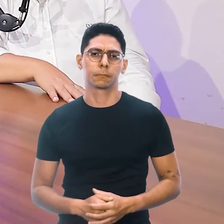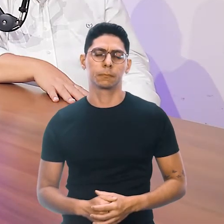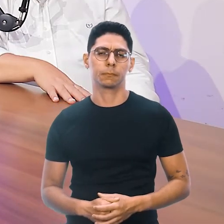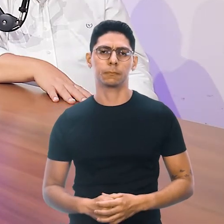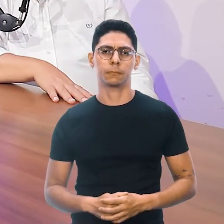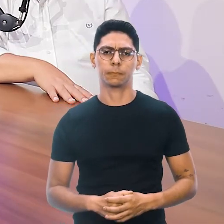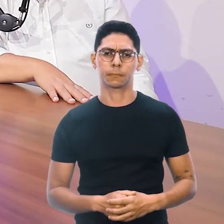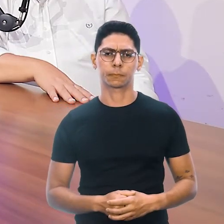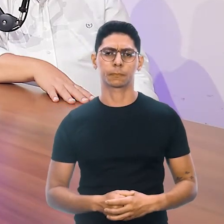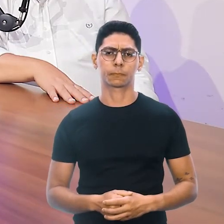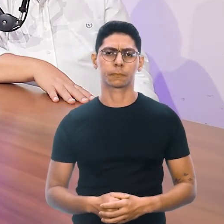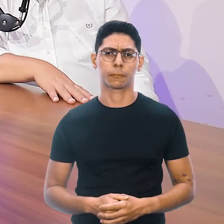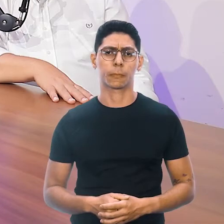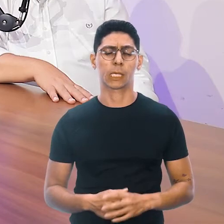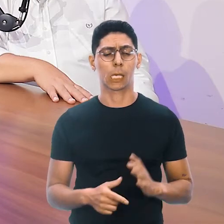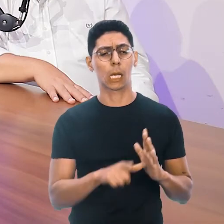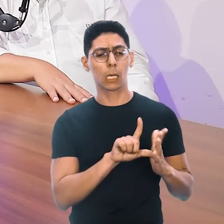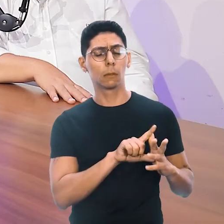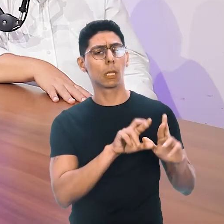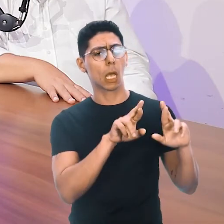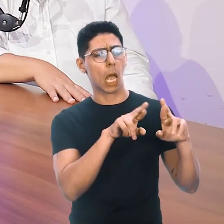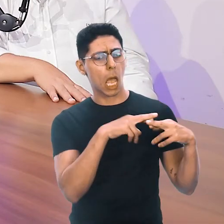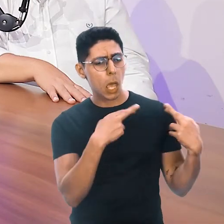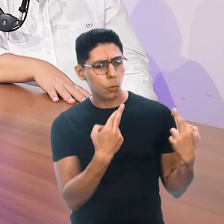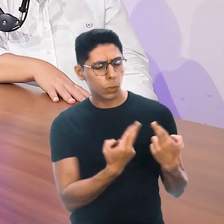a gente fazia pequenas reuniões de pauta,